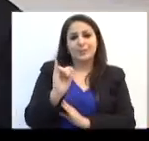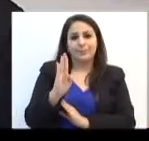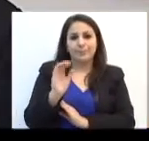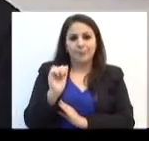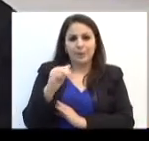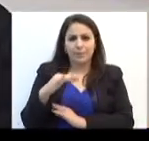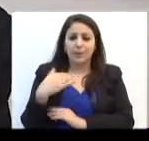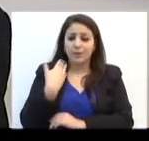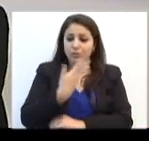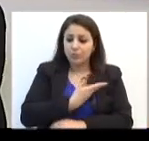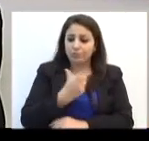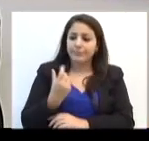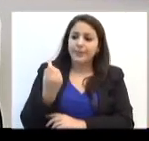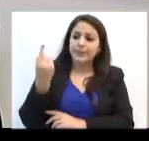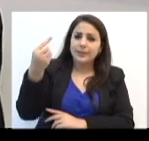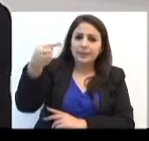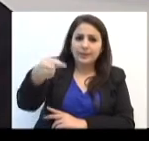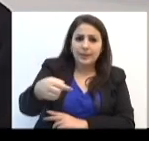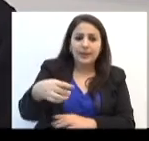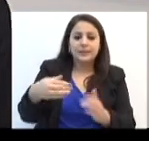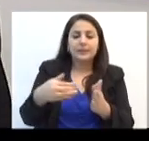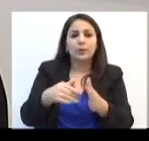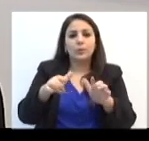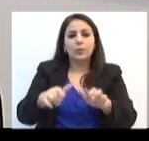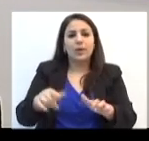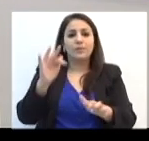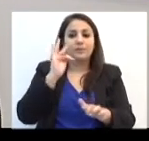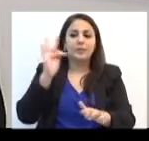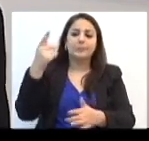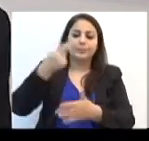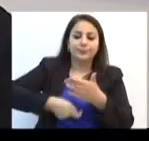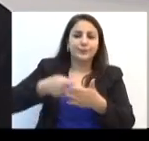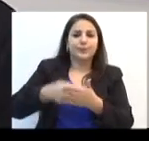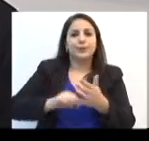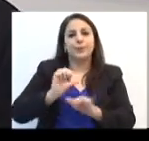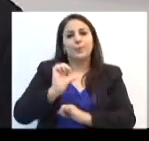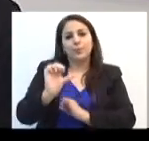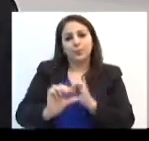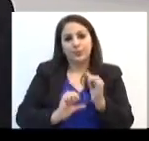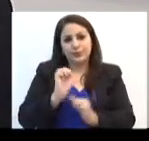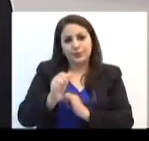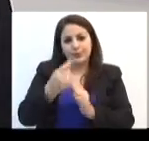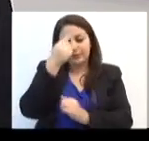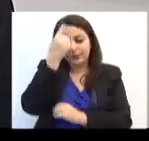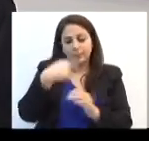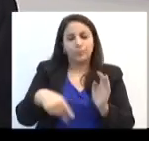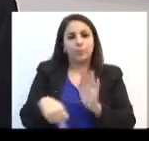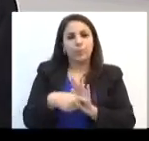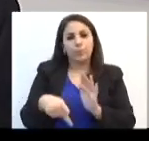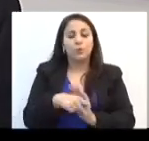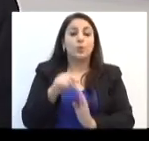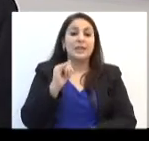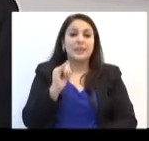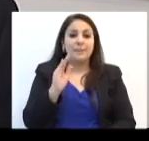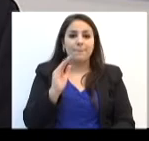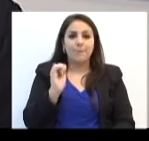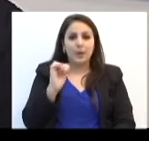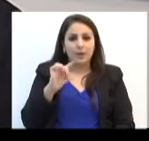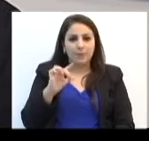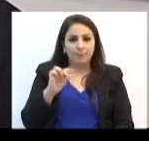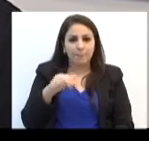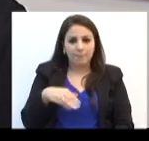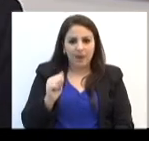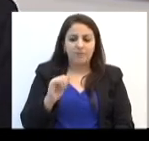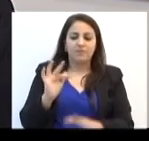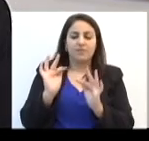Nós vamos ter que ir lá na esfera federal para tentar reverter algo que pelo IBAMA federal já está decidido,